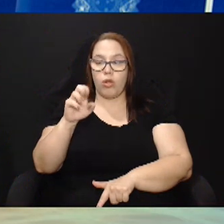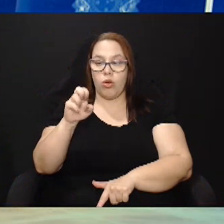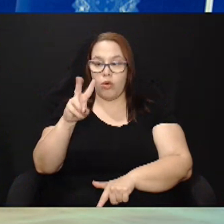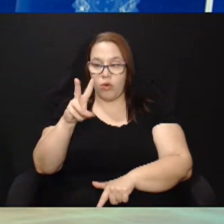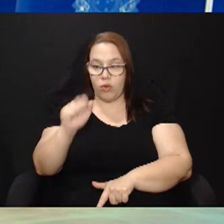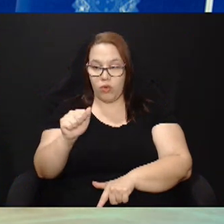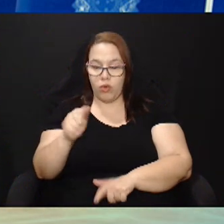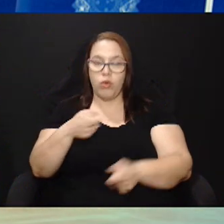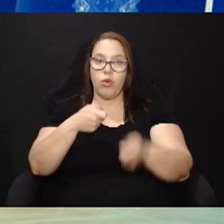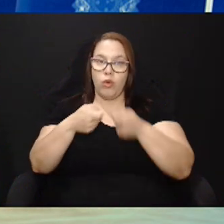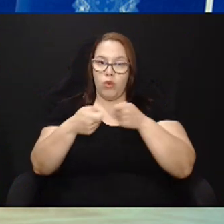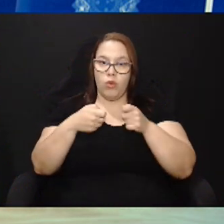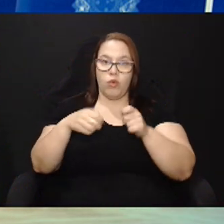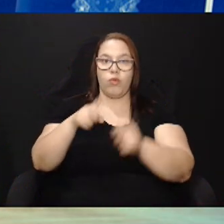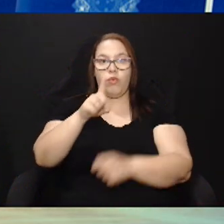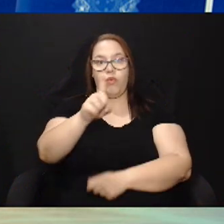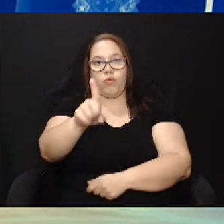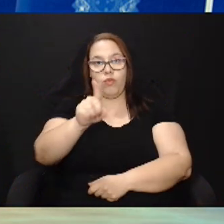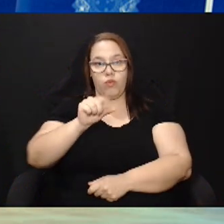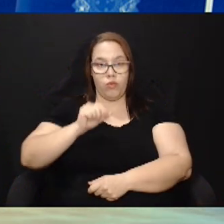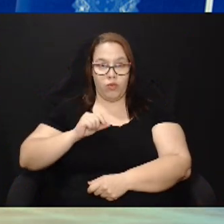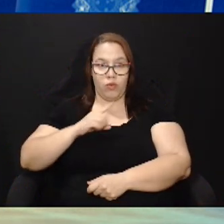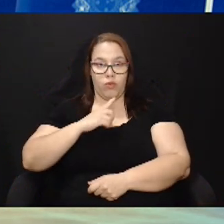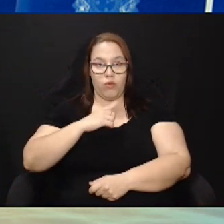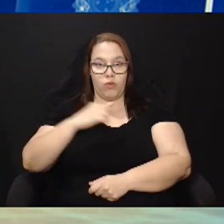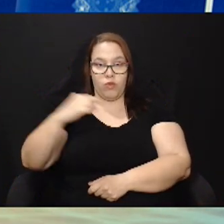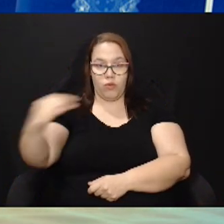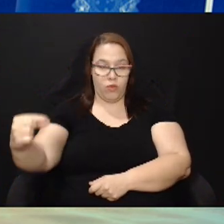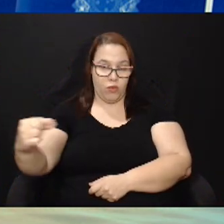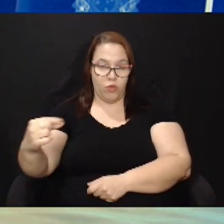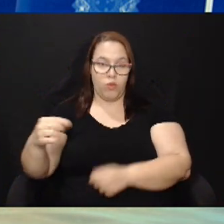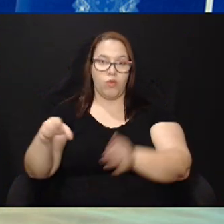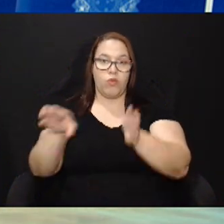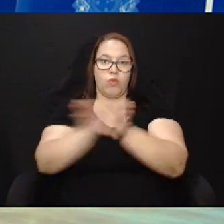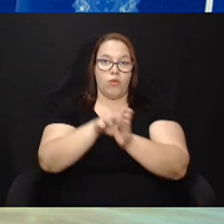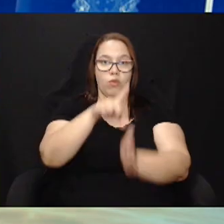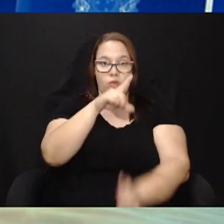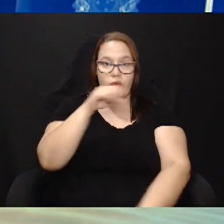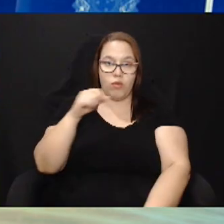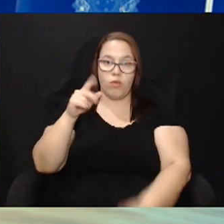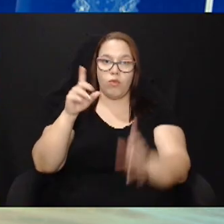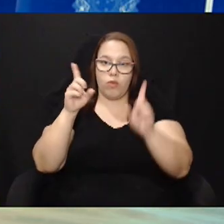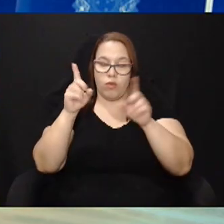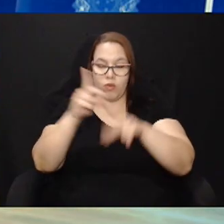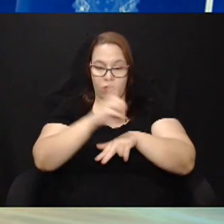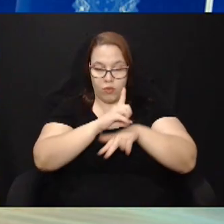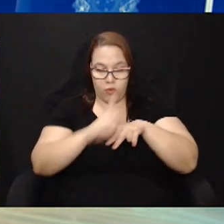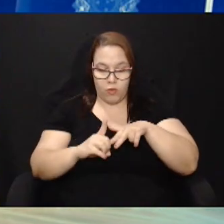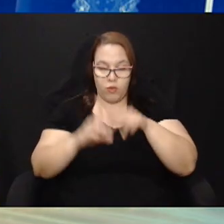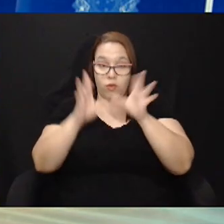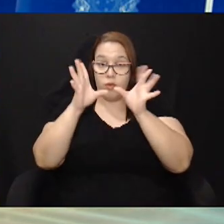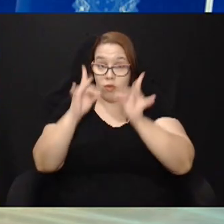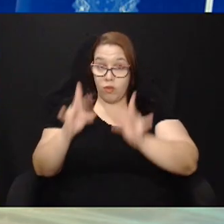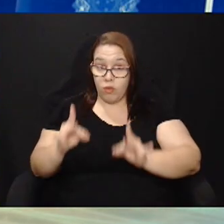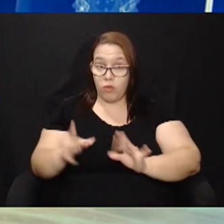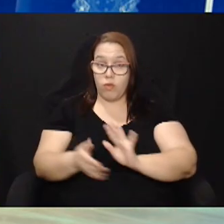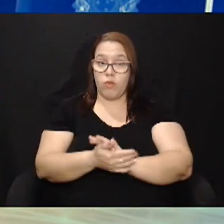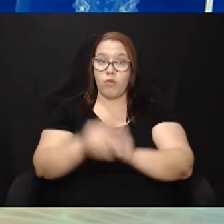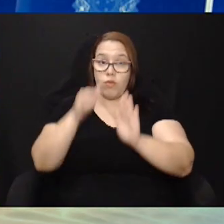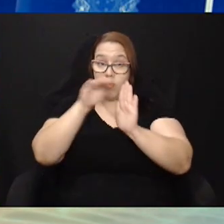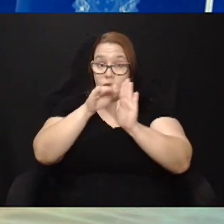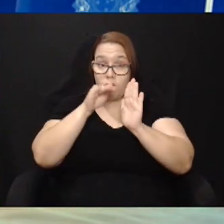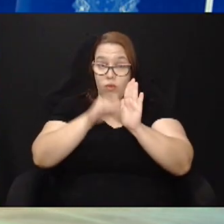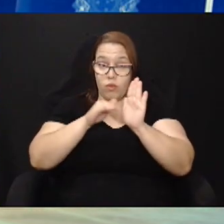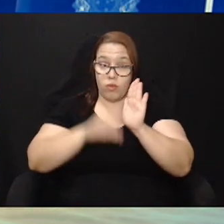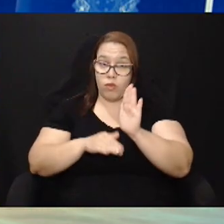entrada e saída. Esta vaga é exclusiva para pessoas com deficiência. Estoquista.